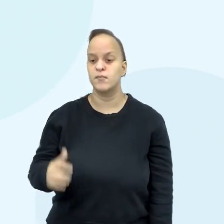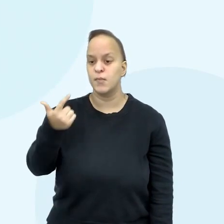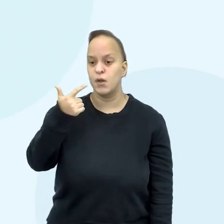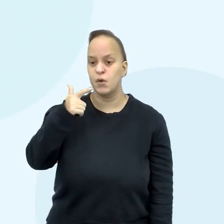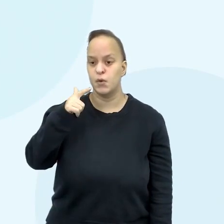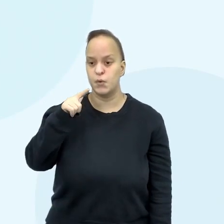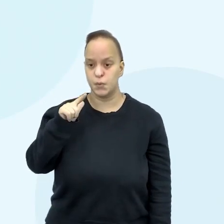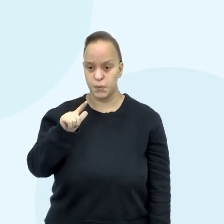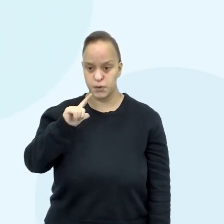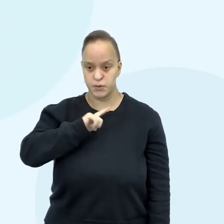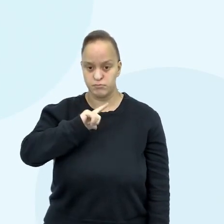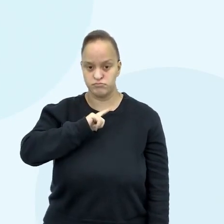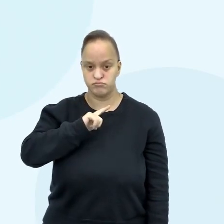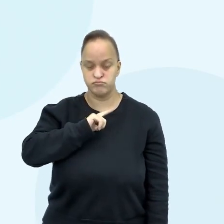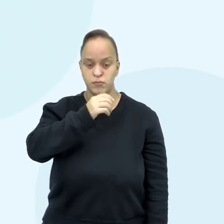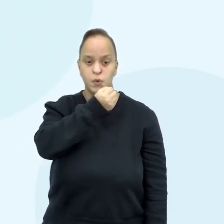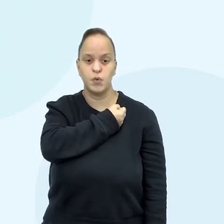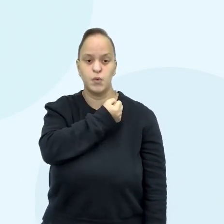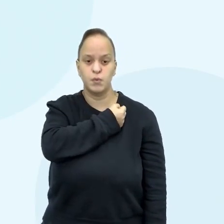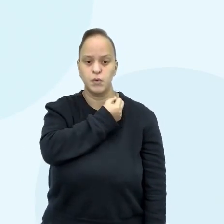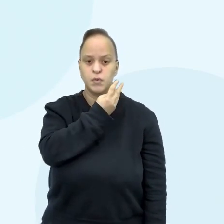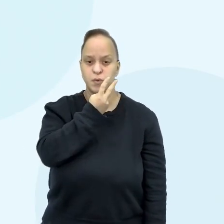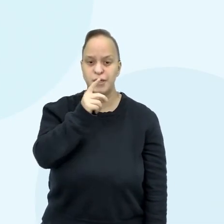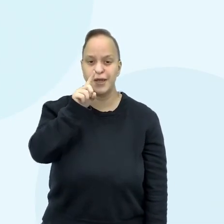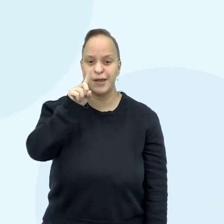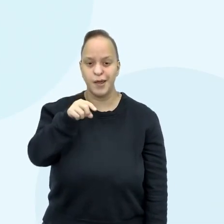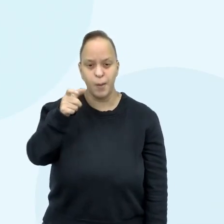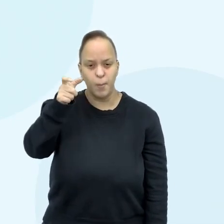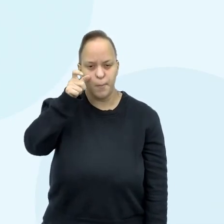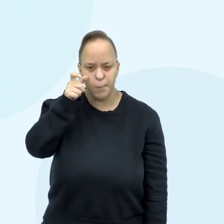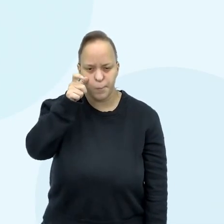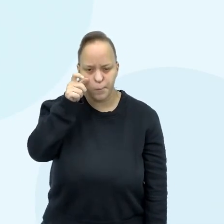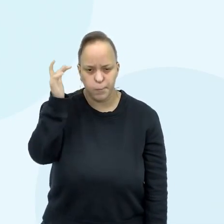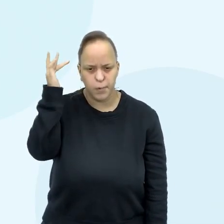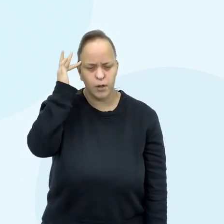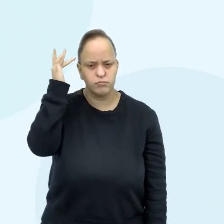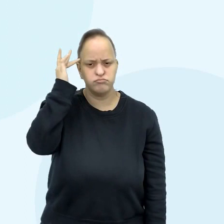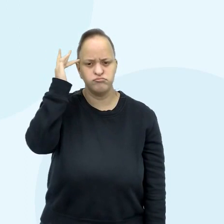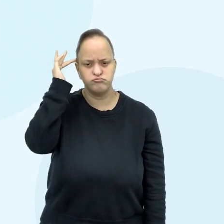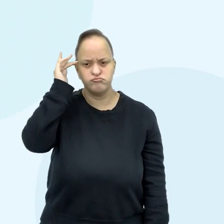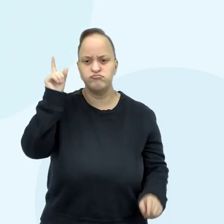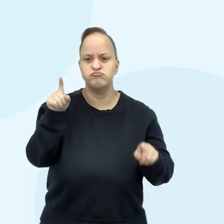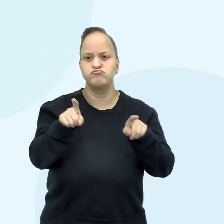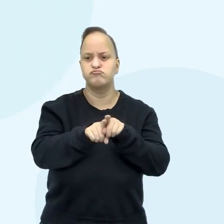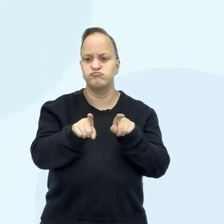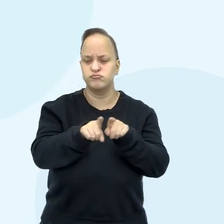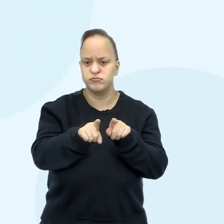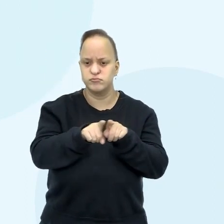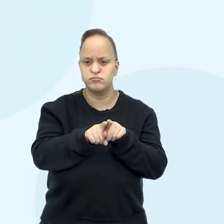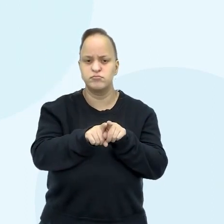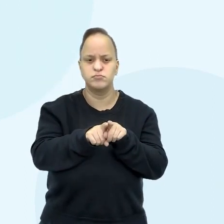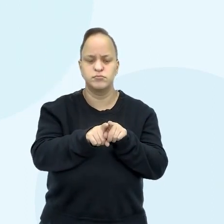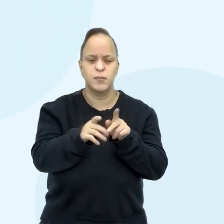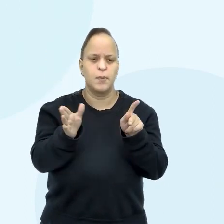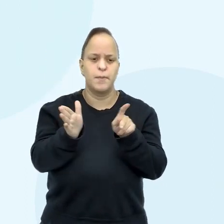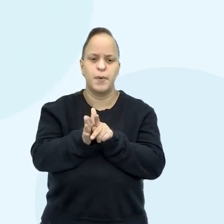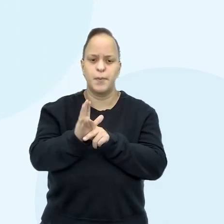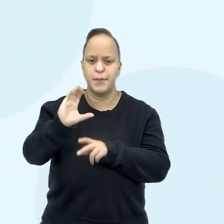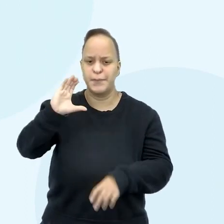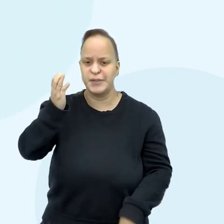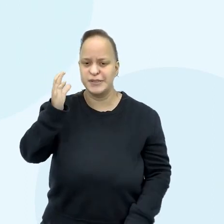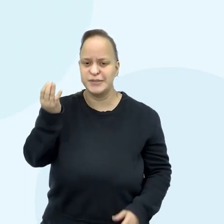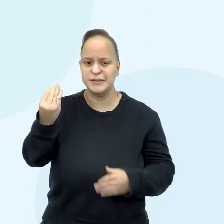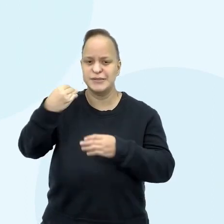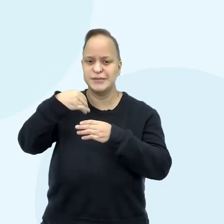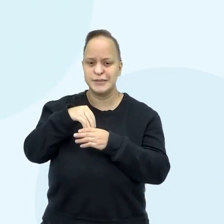nós vamos pegar o número 2, que é exercitar a curiosidade intelectual e recorrer à abordagem própria das ciências,